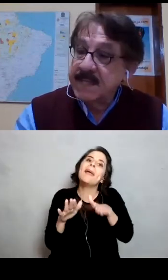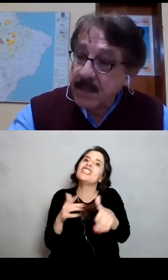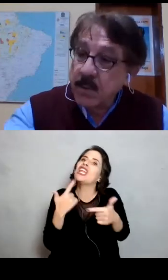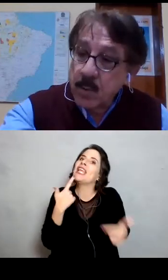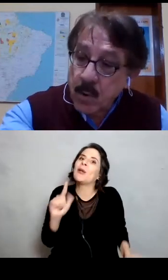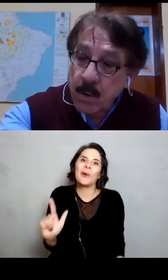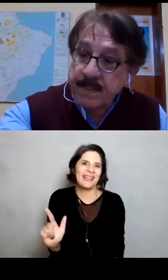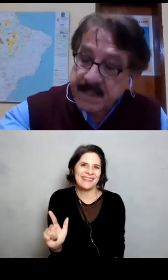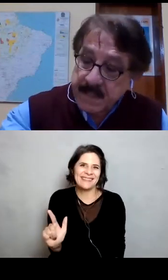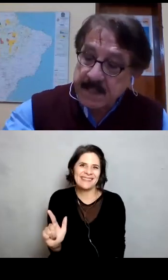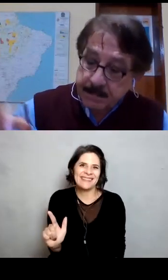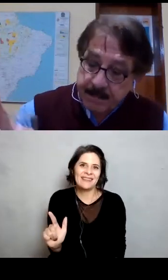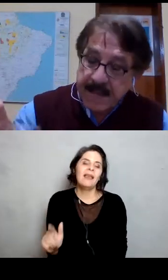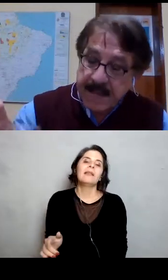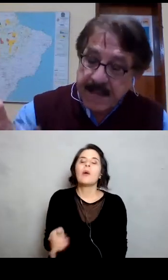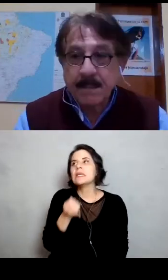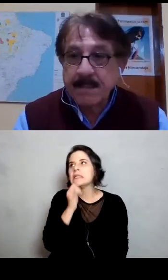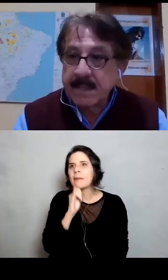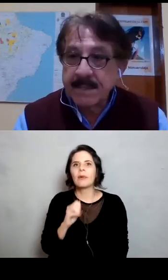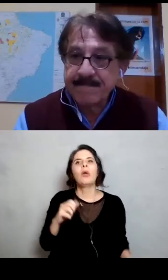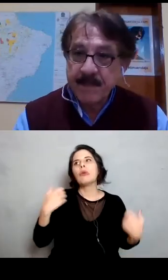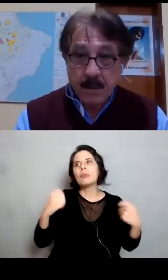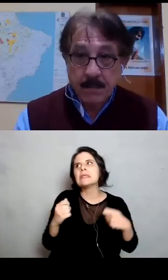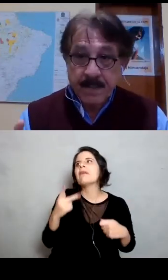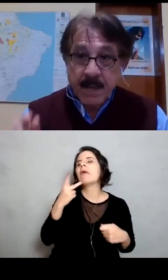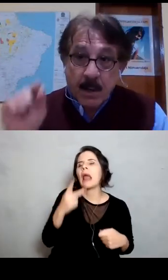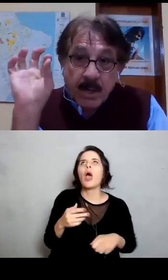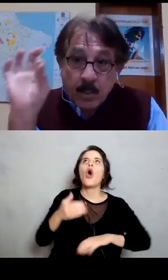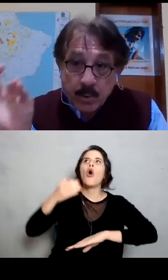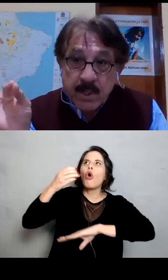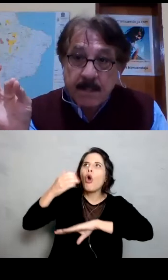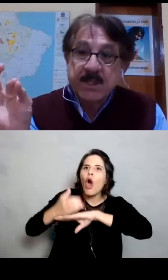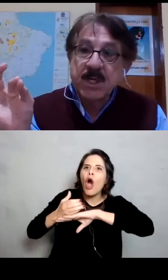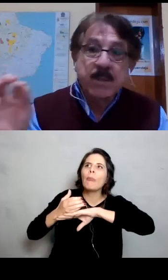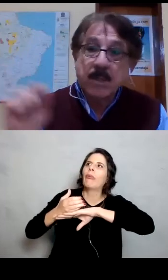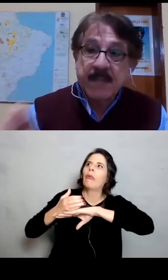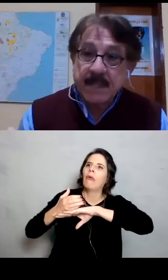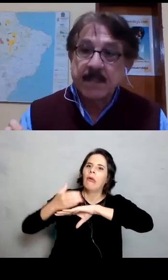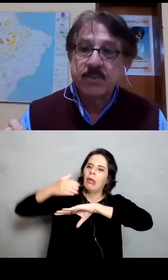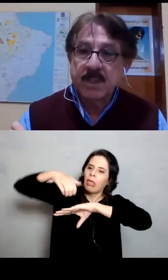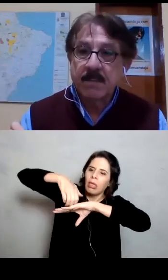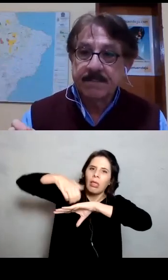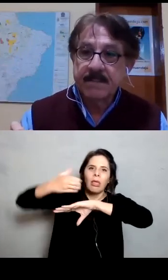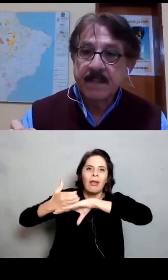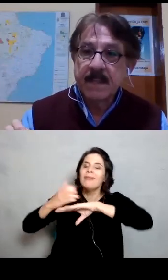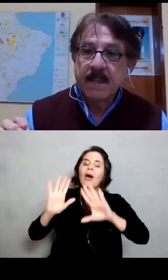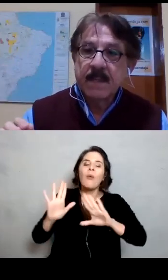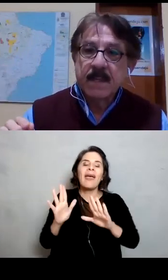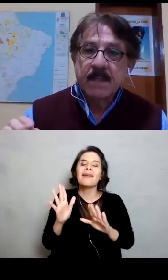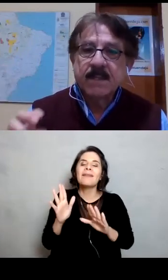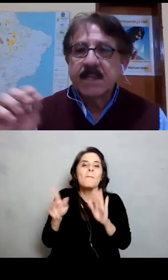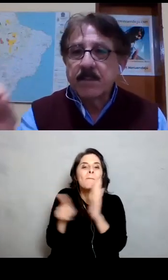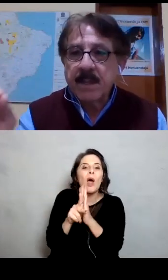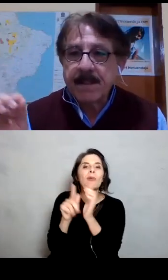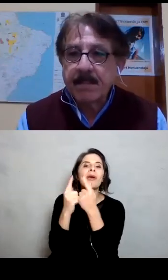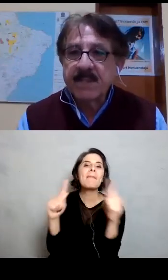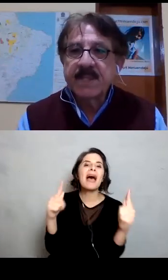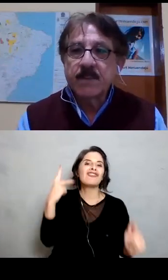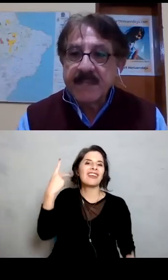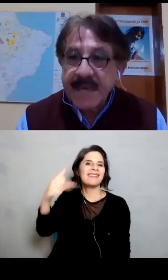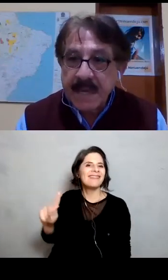você tem que dizer o copo está de pé em cima da mesa. Não. É um recurso gramatical que não tem tradução. Vocês lembram